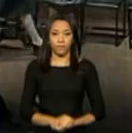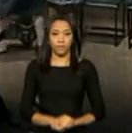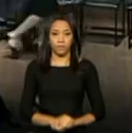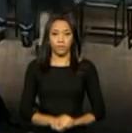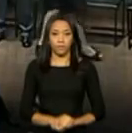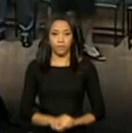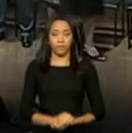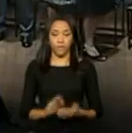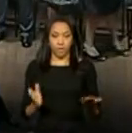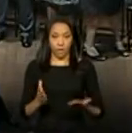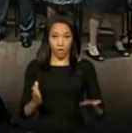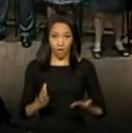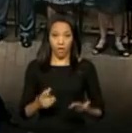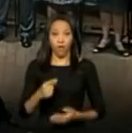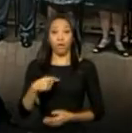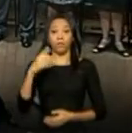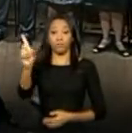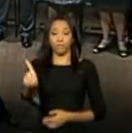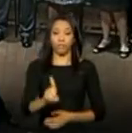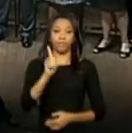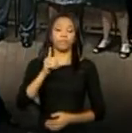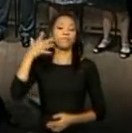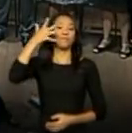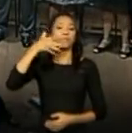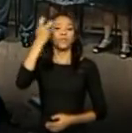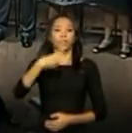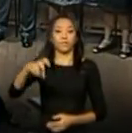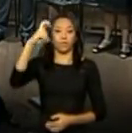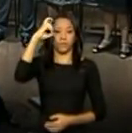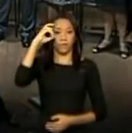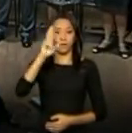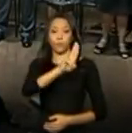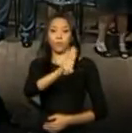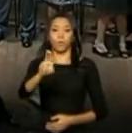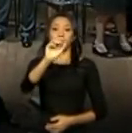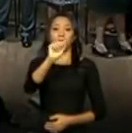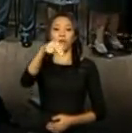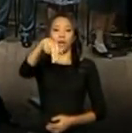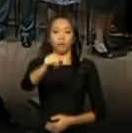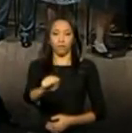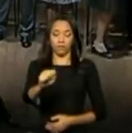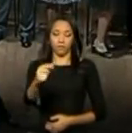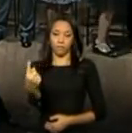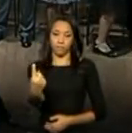Ouviremos inicialmente as palavras da ministra da Cultura interina, Ana Cristina Van Zeller.